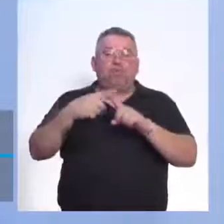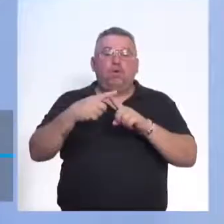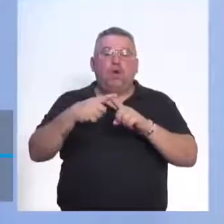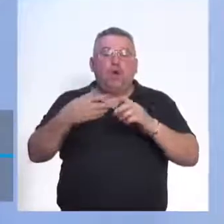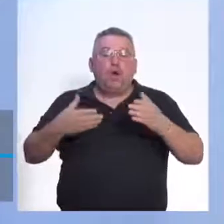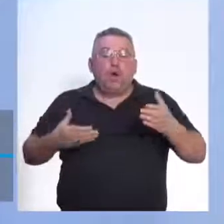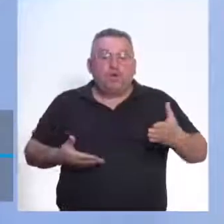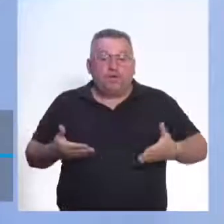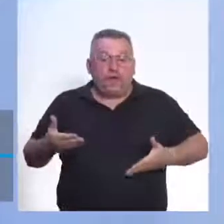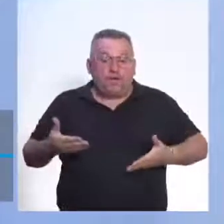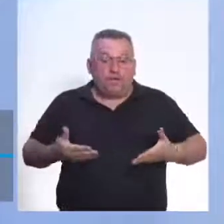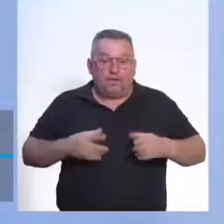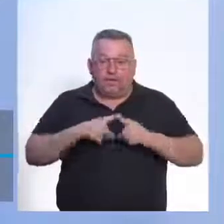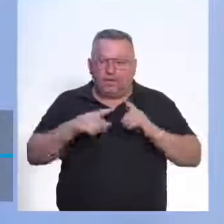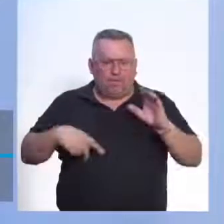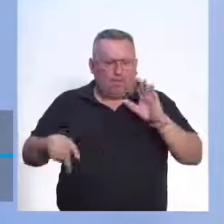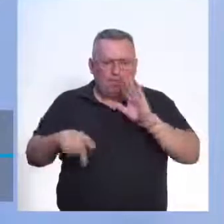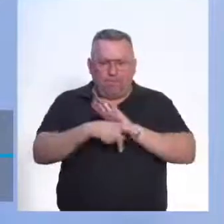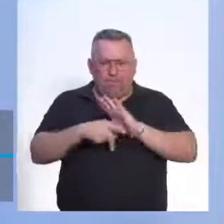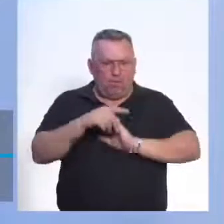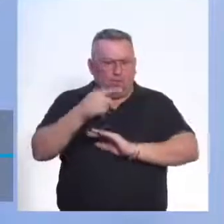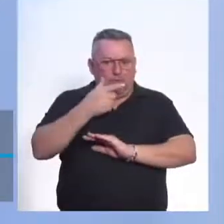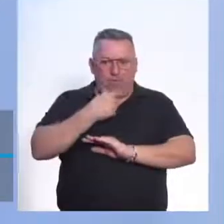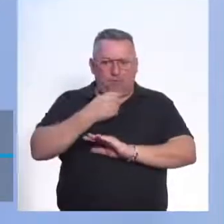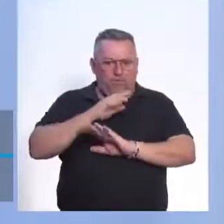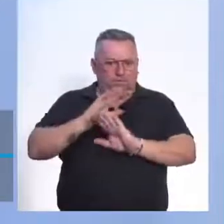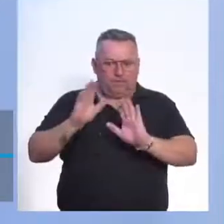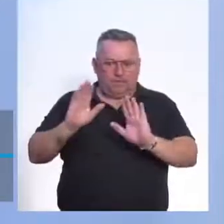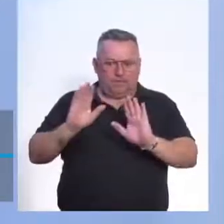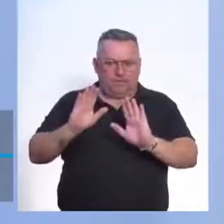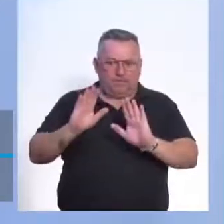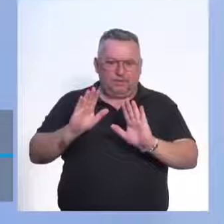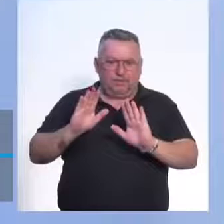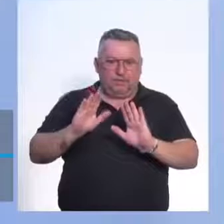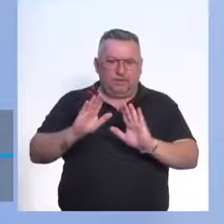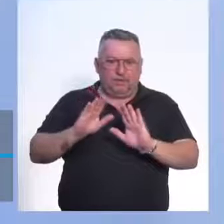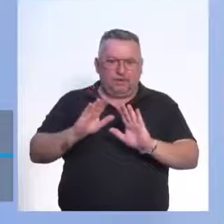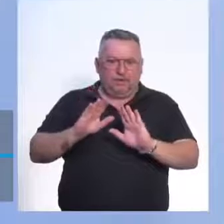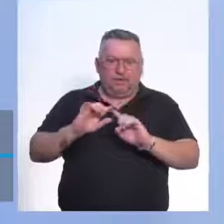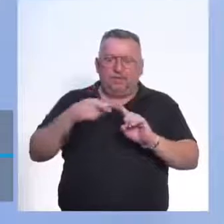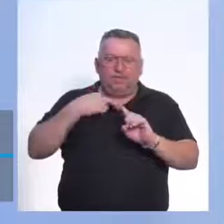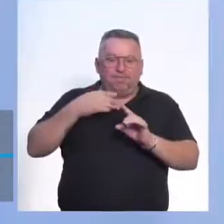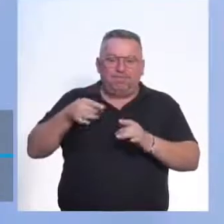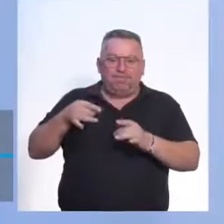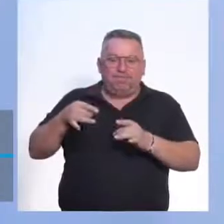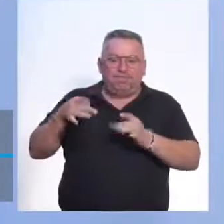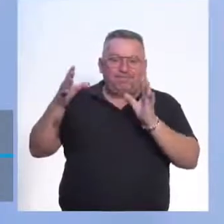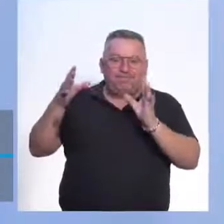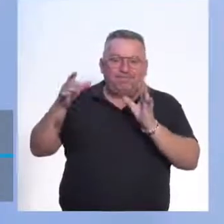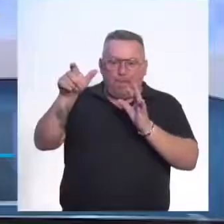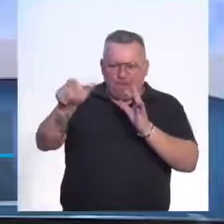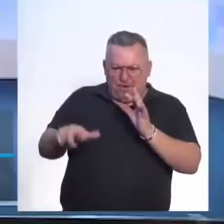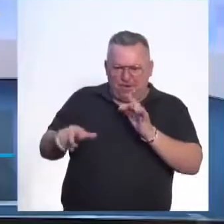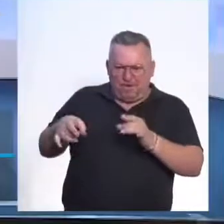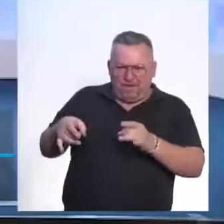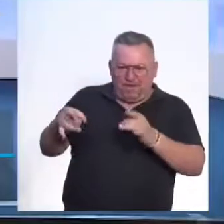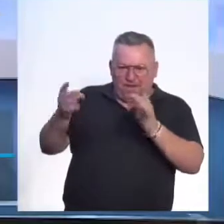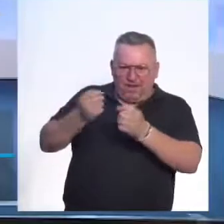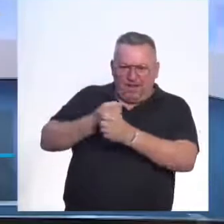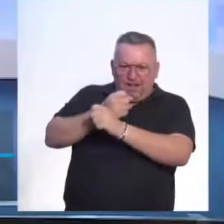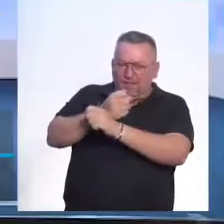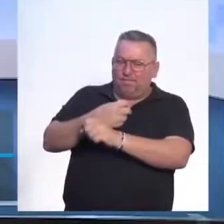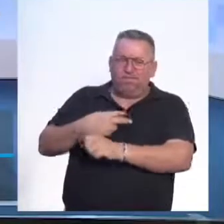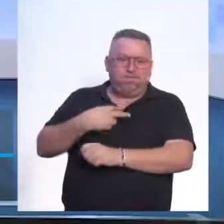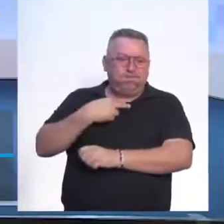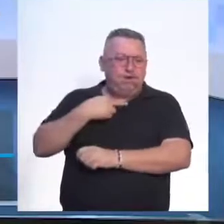servo ele não é uma propriedade do seu senhor. Ah, ele não pode ser vendido. Ah, o servo não pode ser vendido,